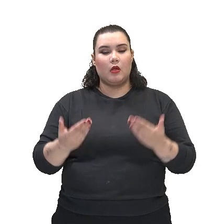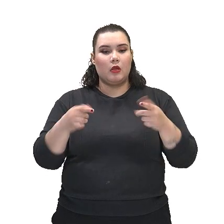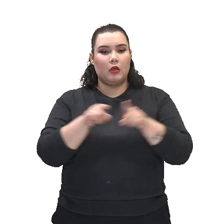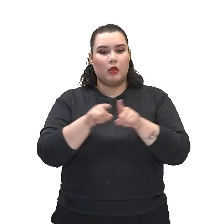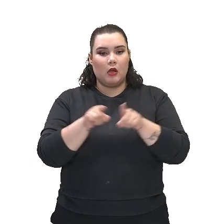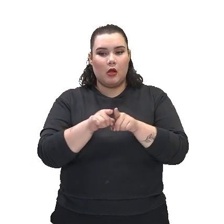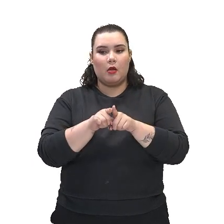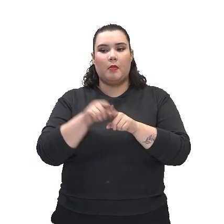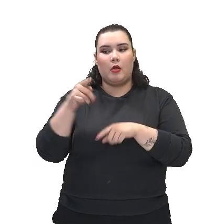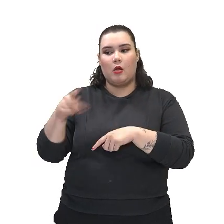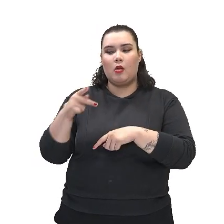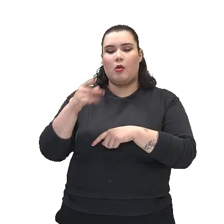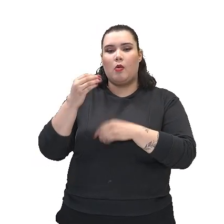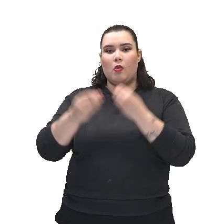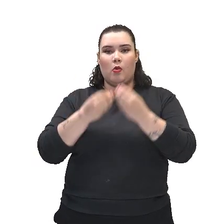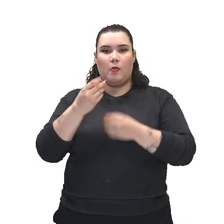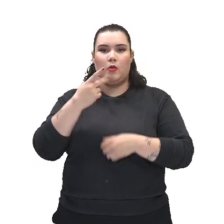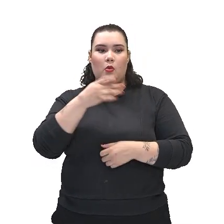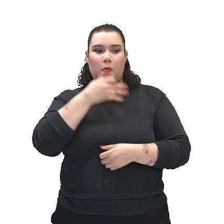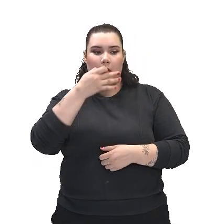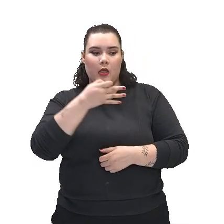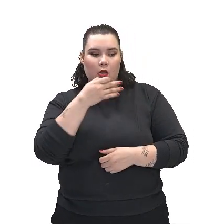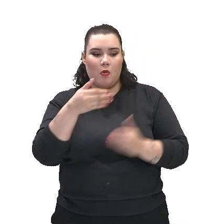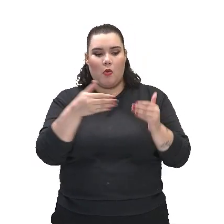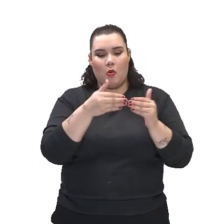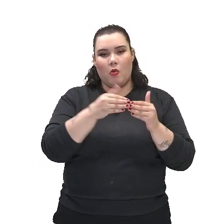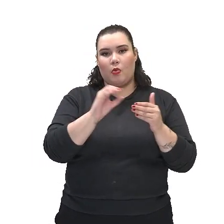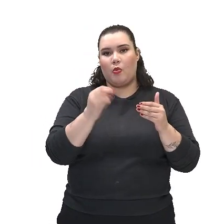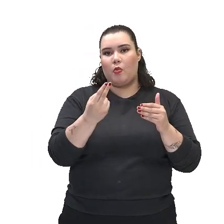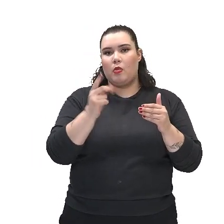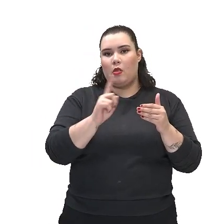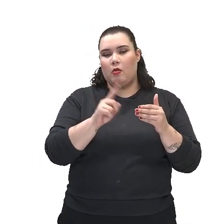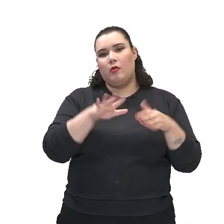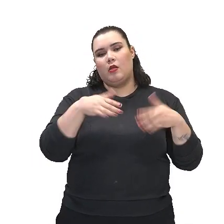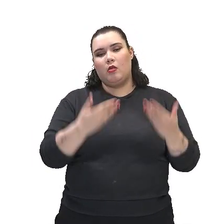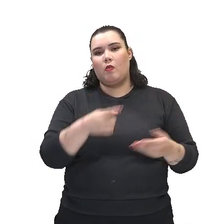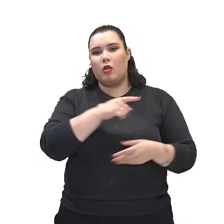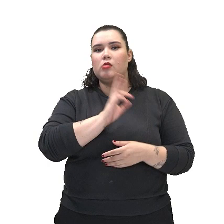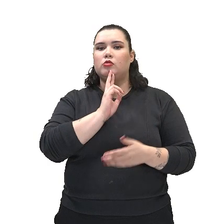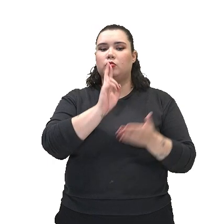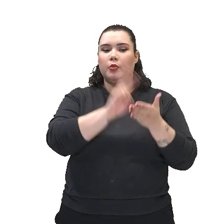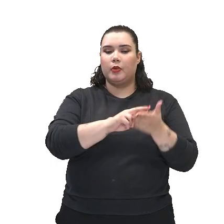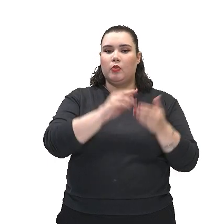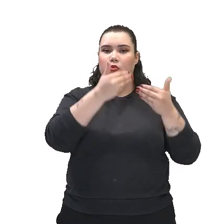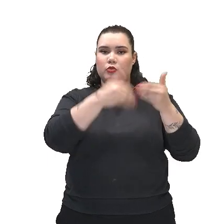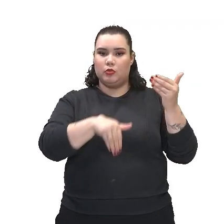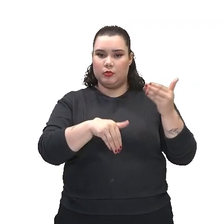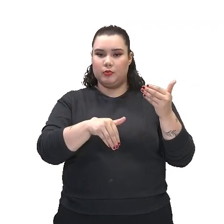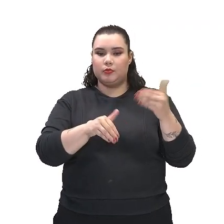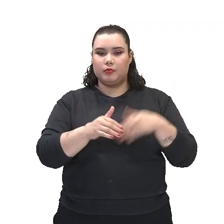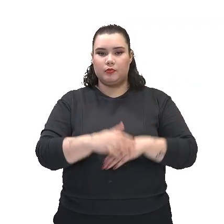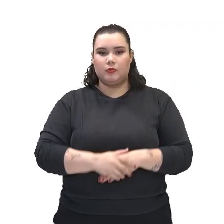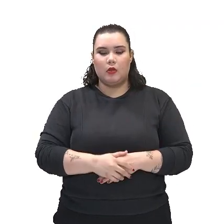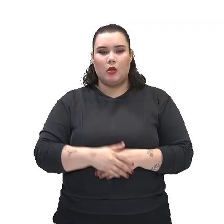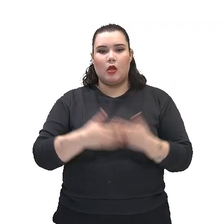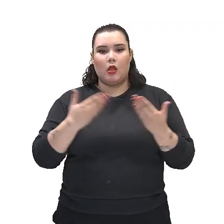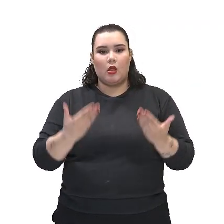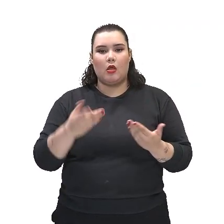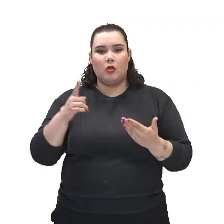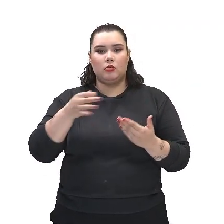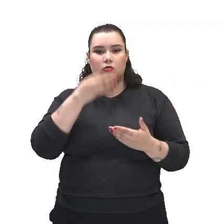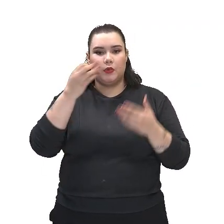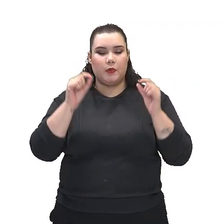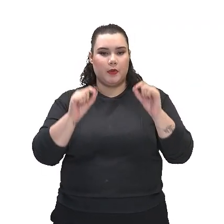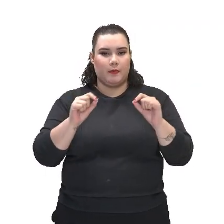da posição que nós vemos que há uma diferença. O nosso debatedor de número 2 diz que não. E aí o ponto de vista que ele evidencia,